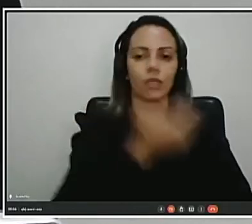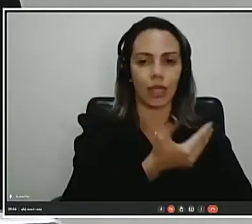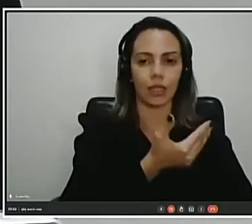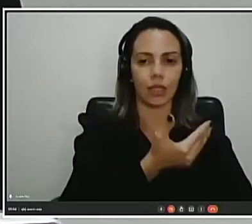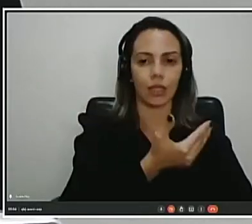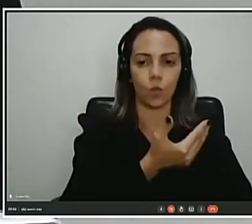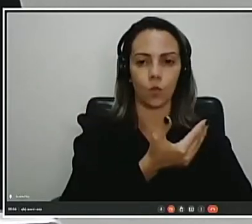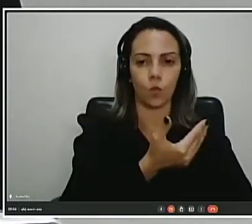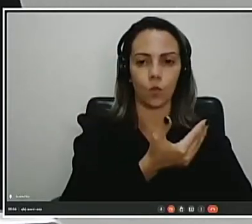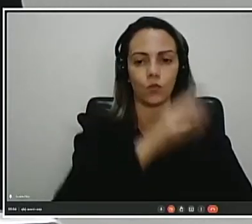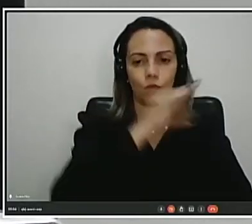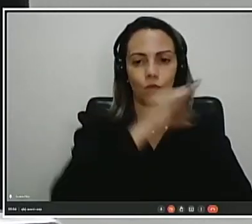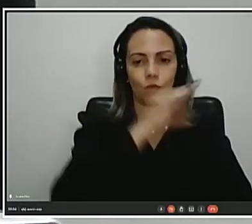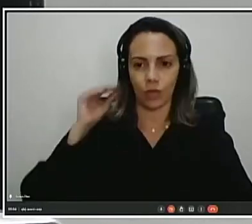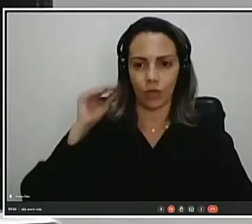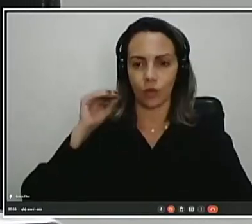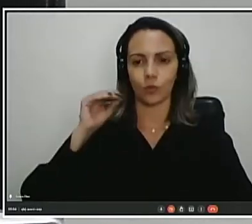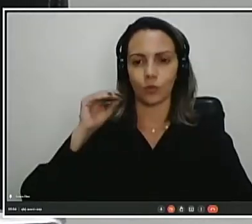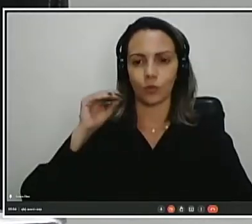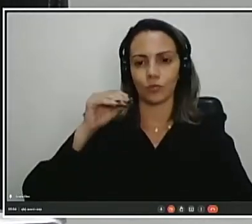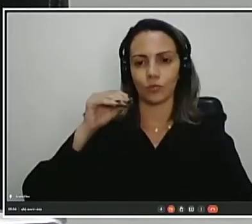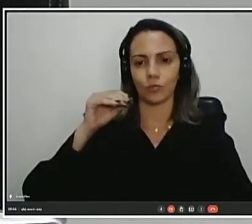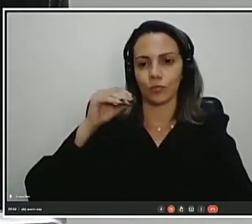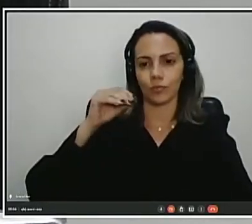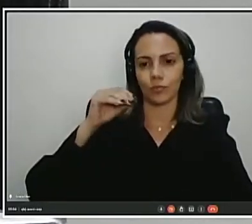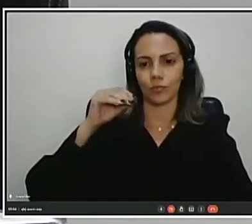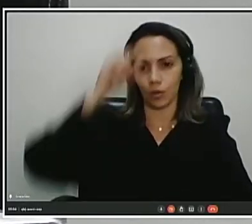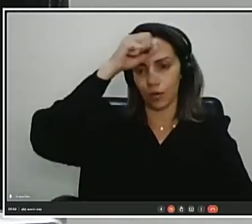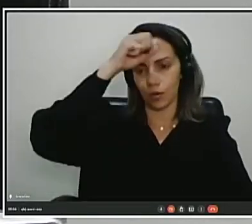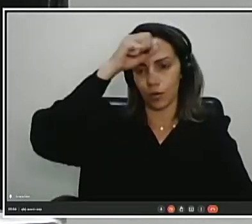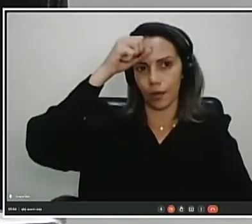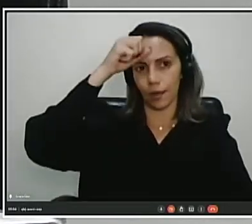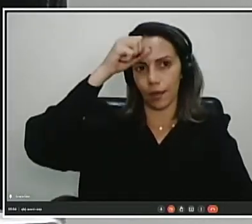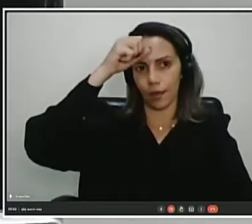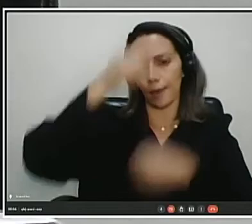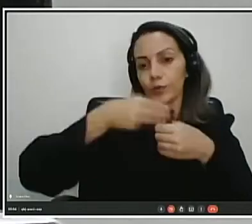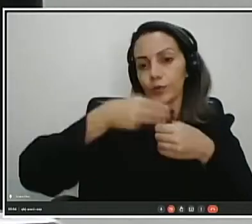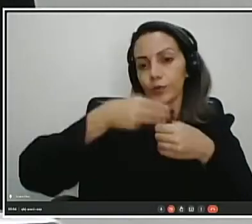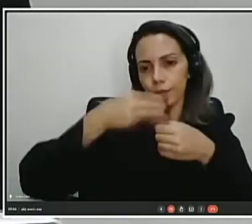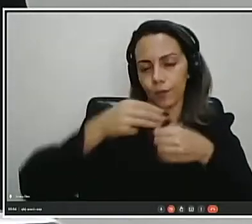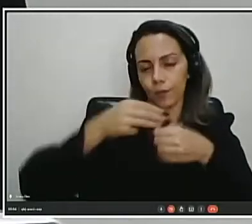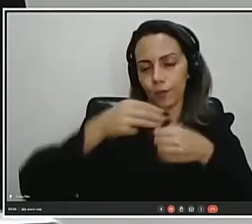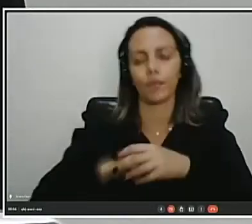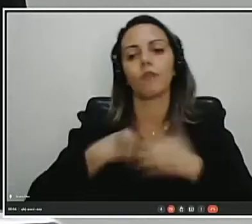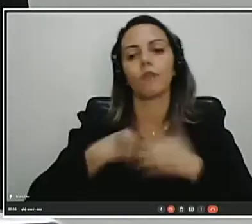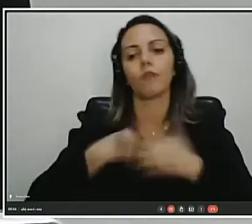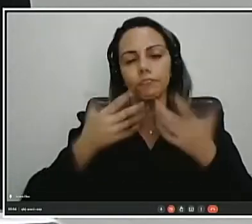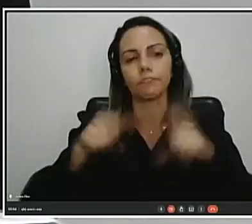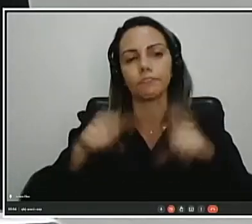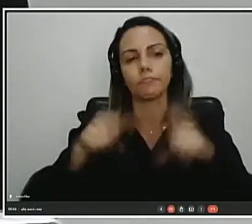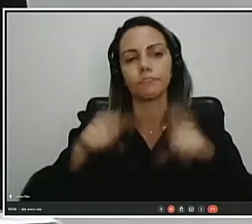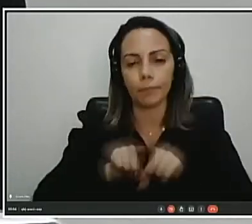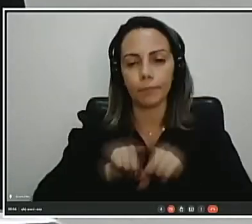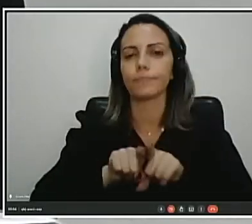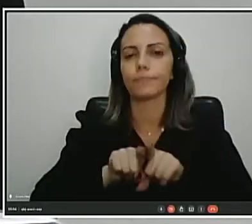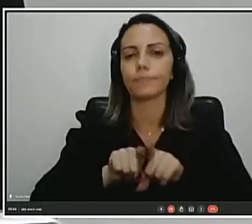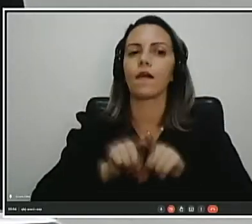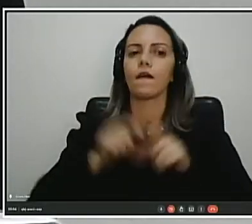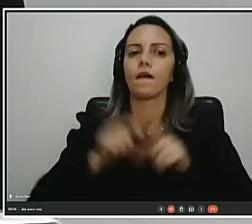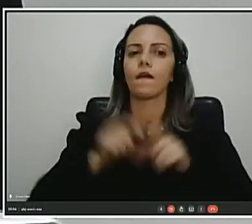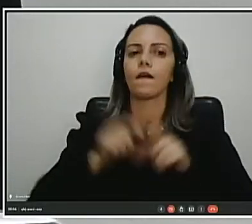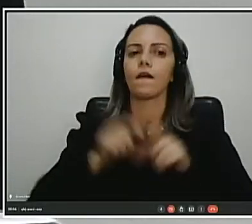dos servidores municipais. Também gostaria de destacar, dia